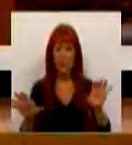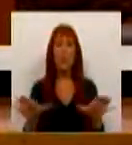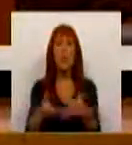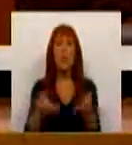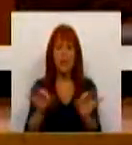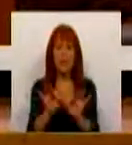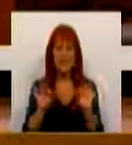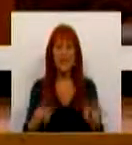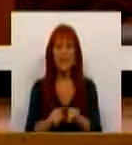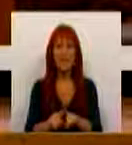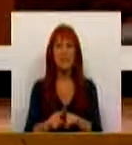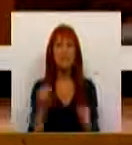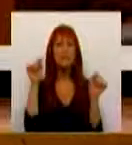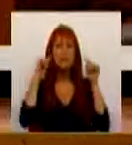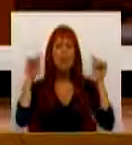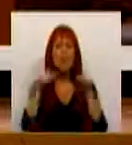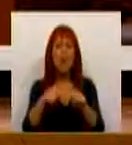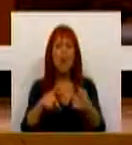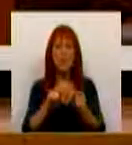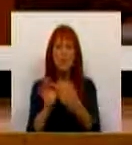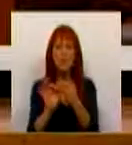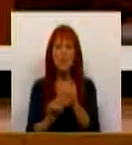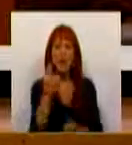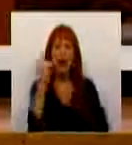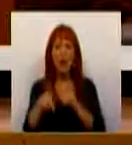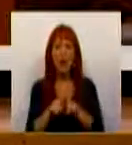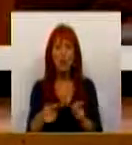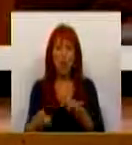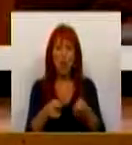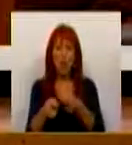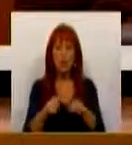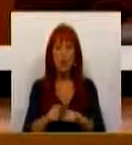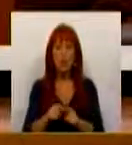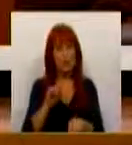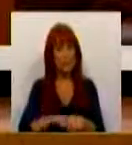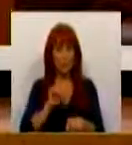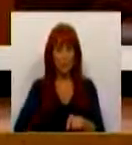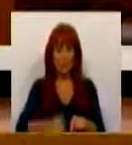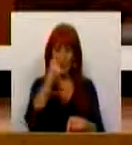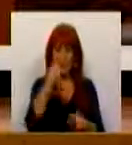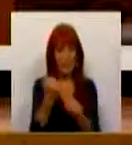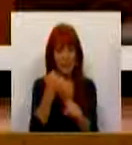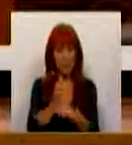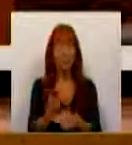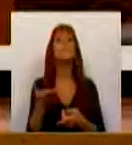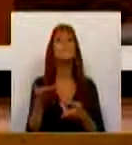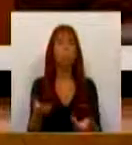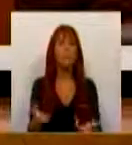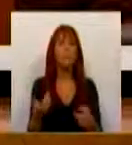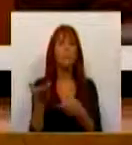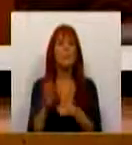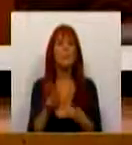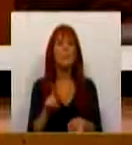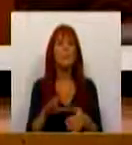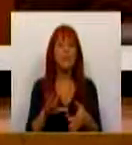Conselho, incidem sobre determinados aspectos da organização do tempo de trabalho, nomeadamente no